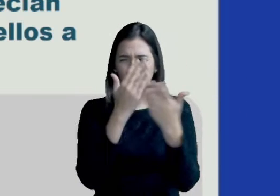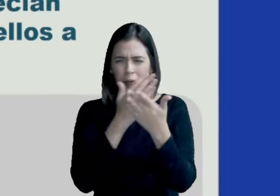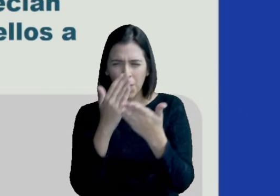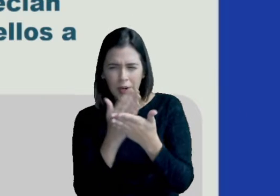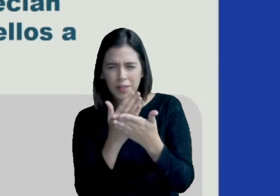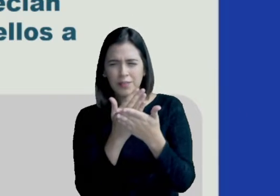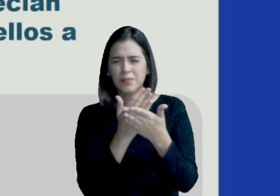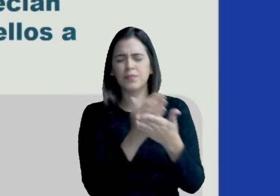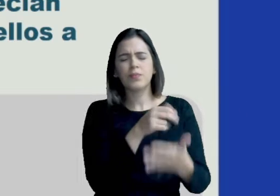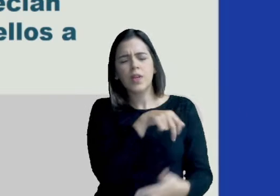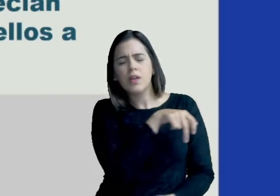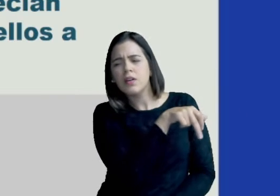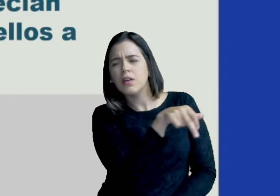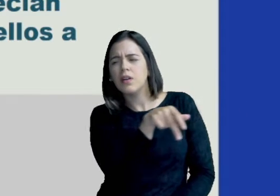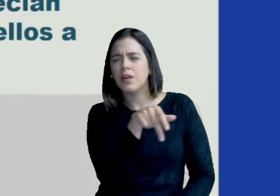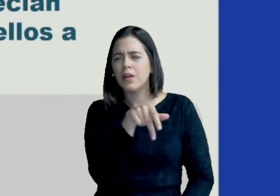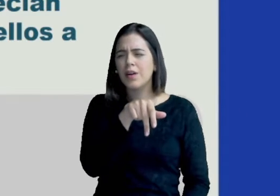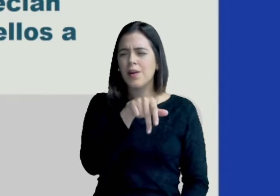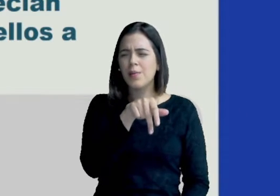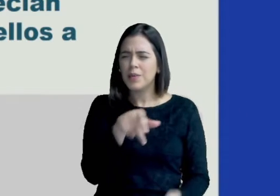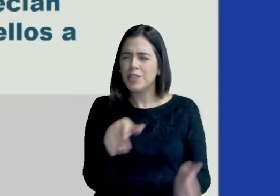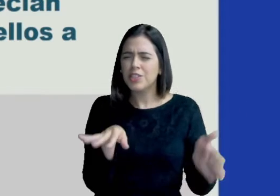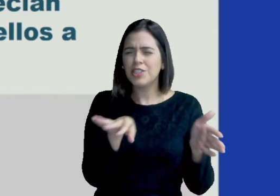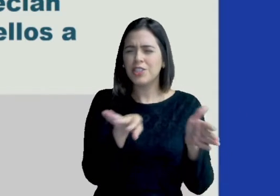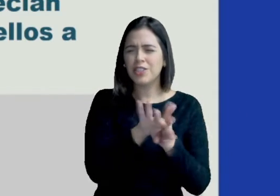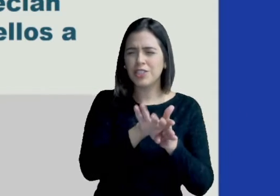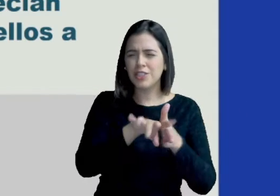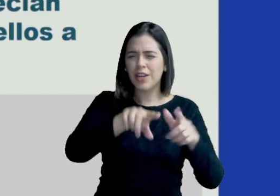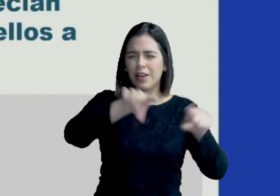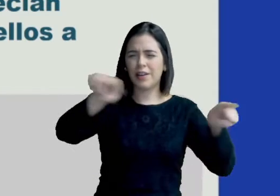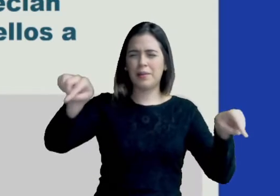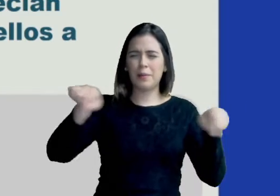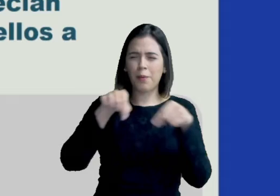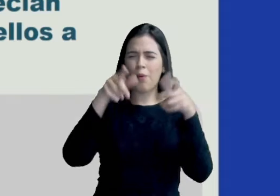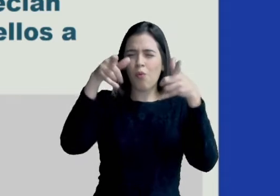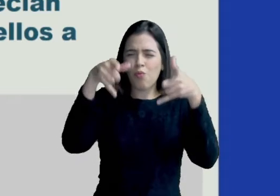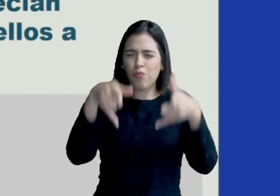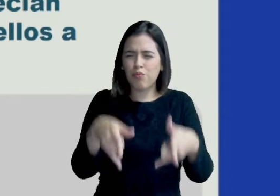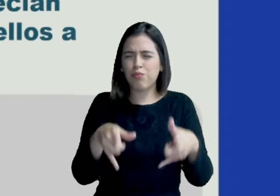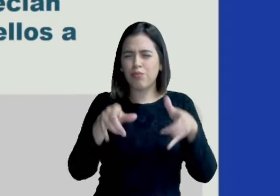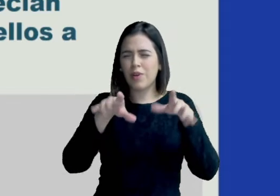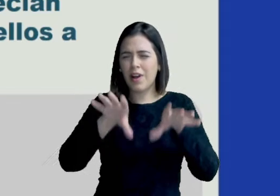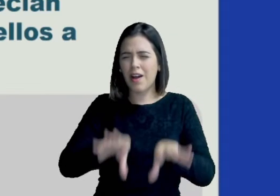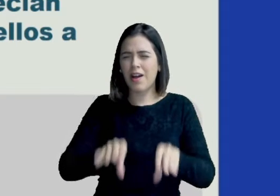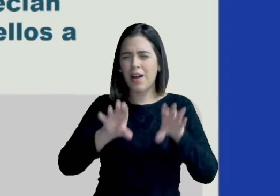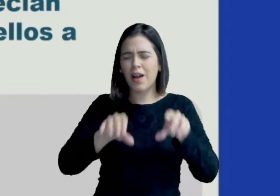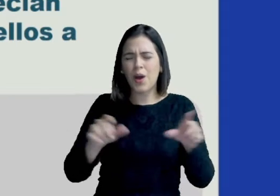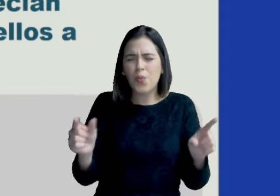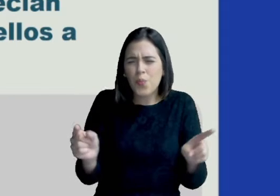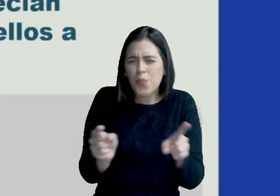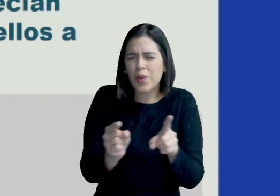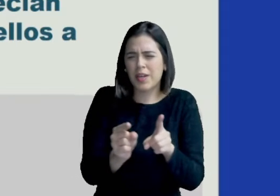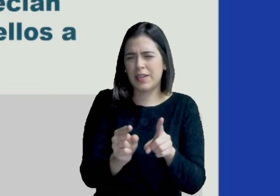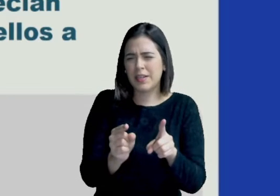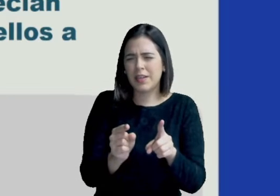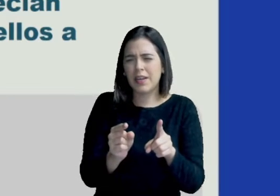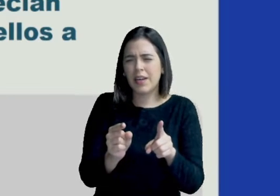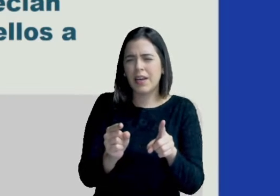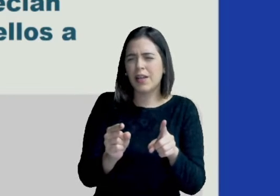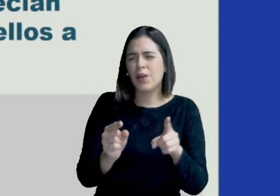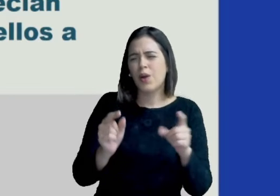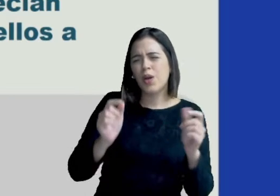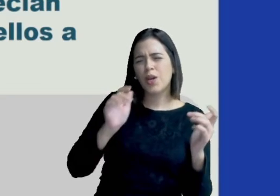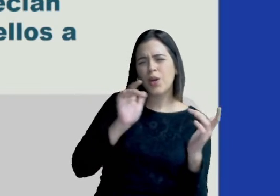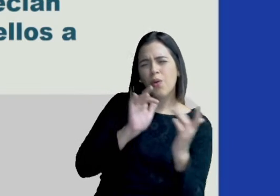libros. Camino unos pasos y llego a la que fue su habitación. un cuarto muy pequeño. Me